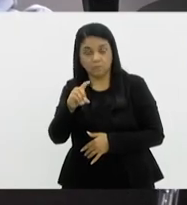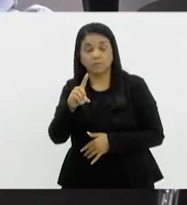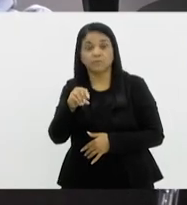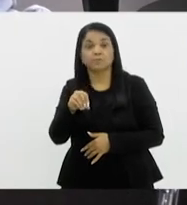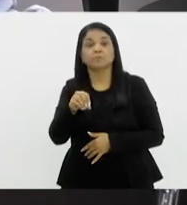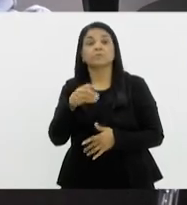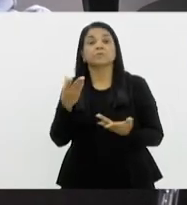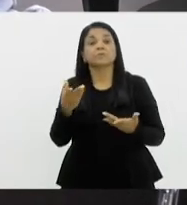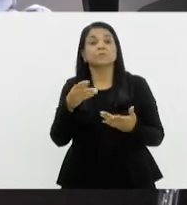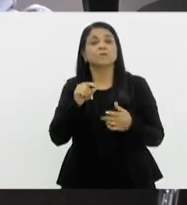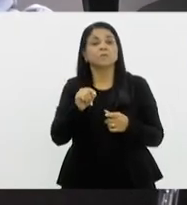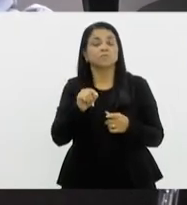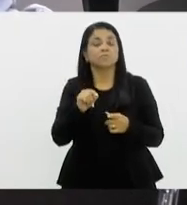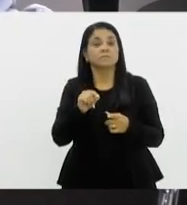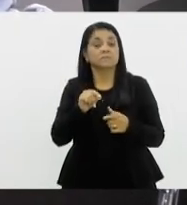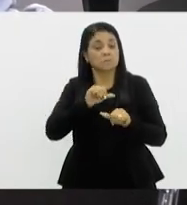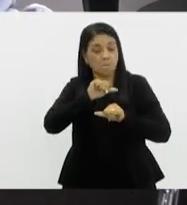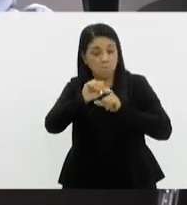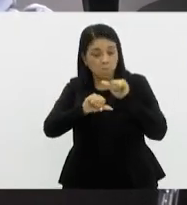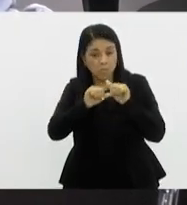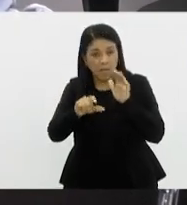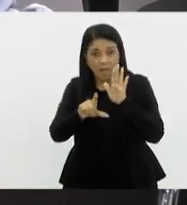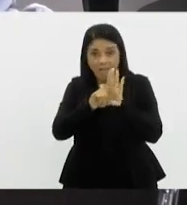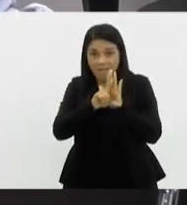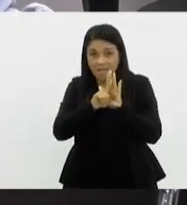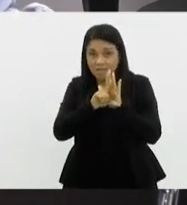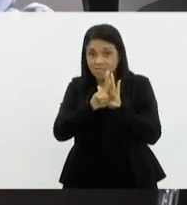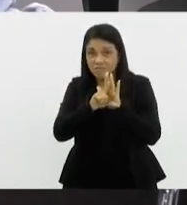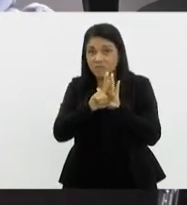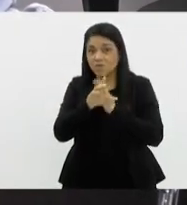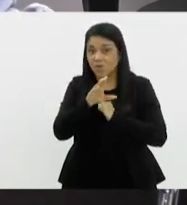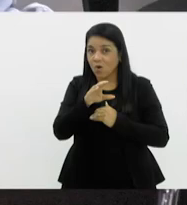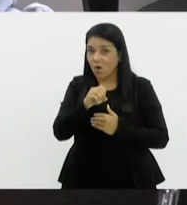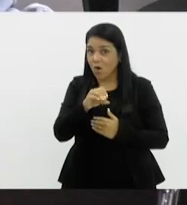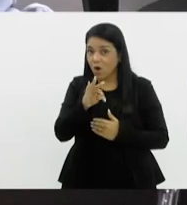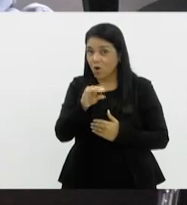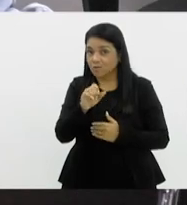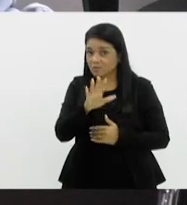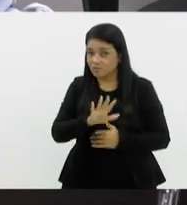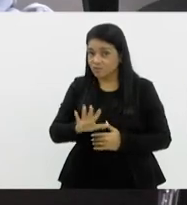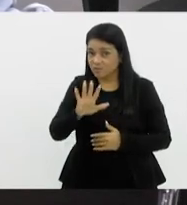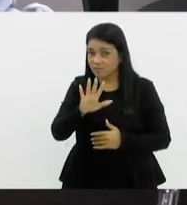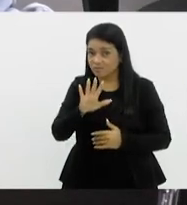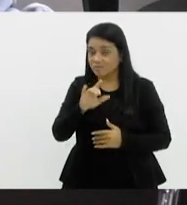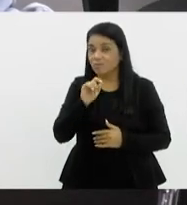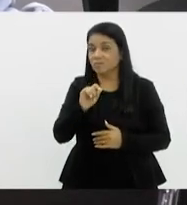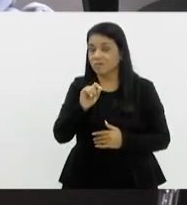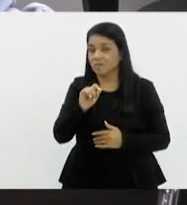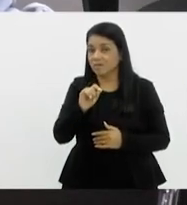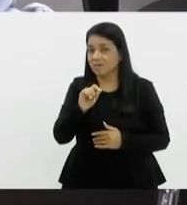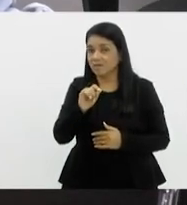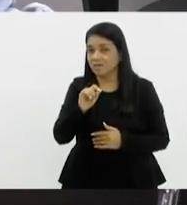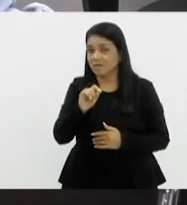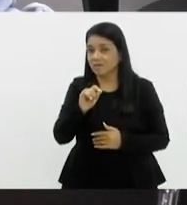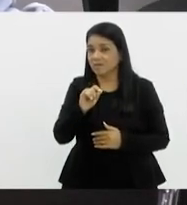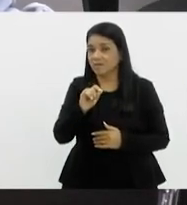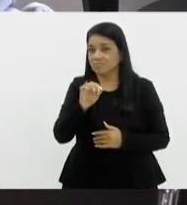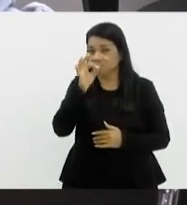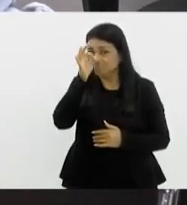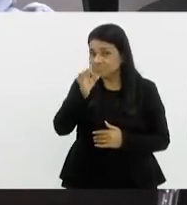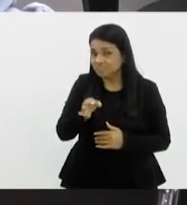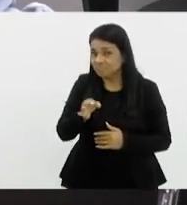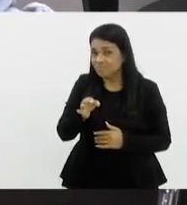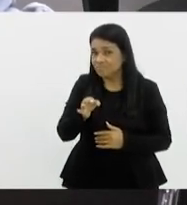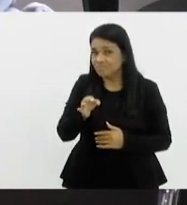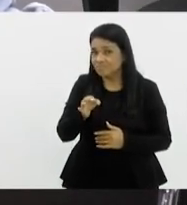se você tentar modificar a lei geral das cotas, me parece mais pertinente do que você